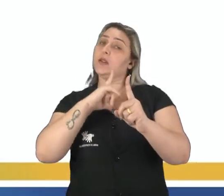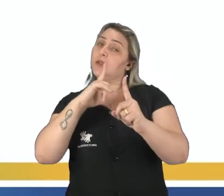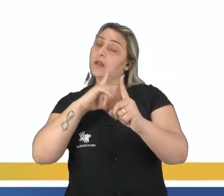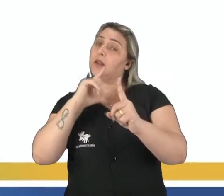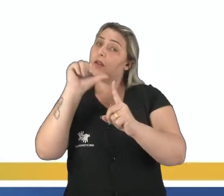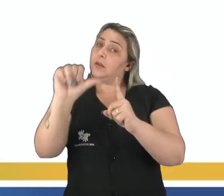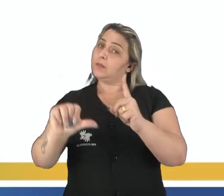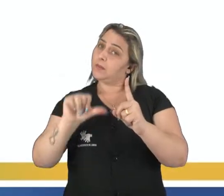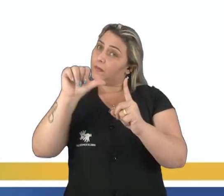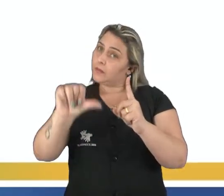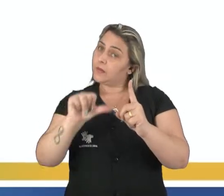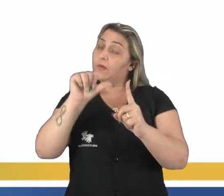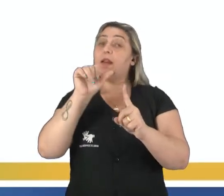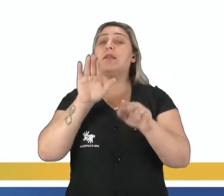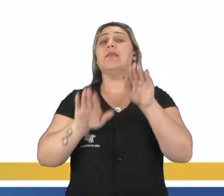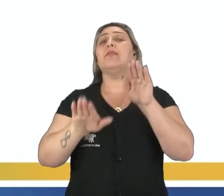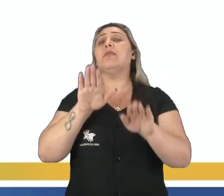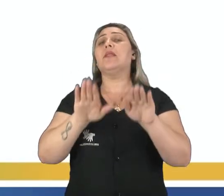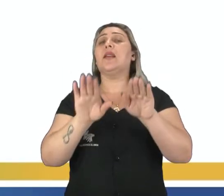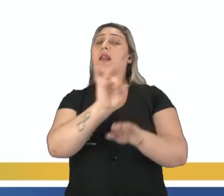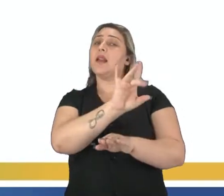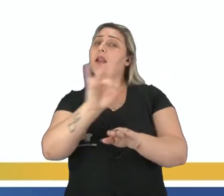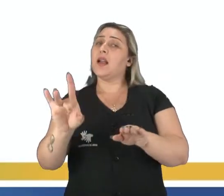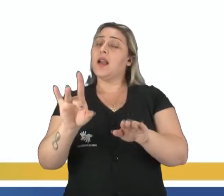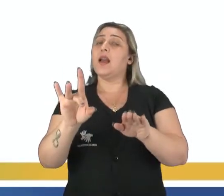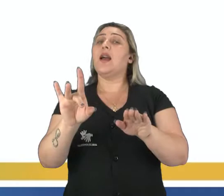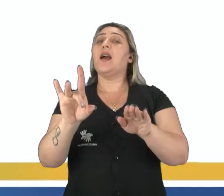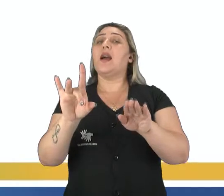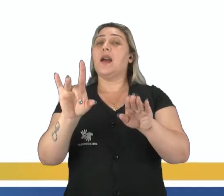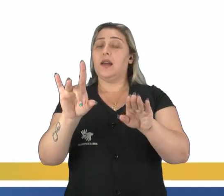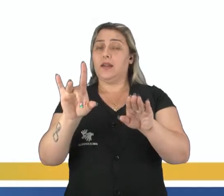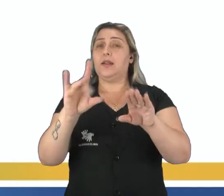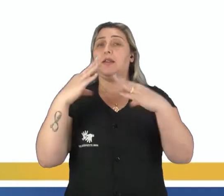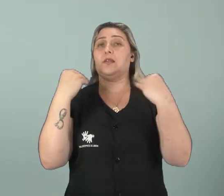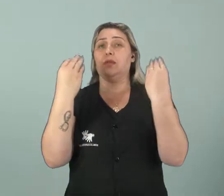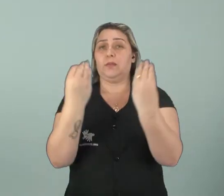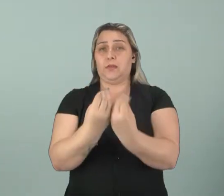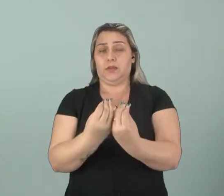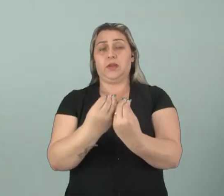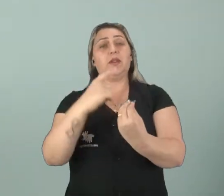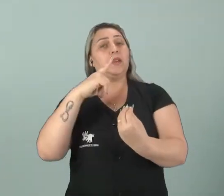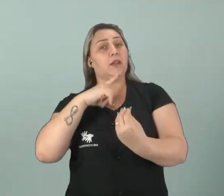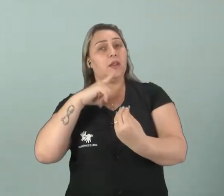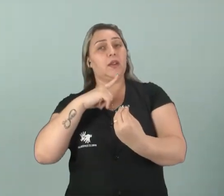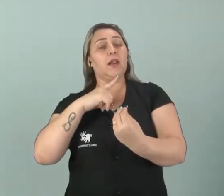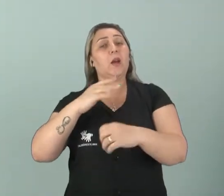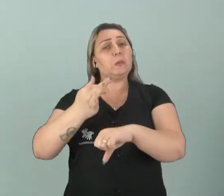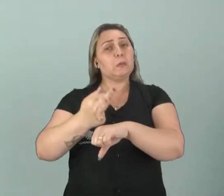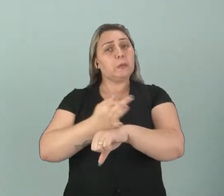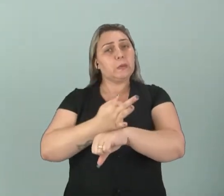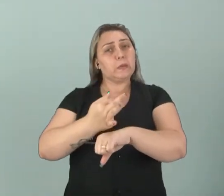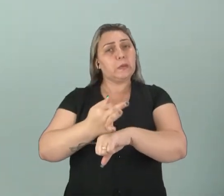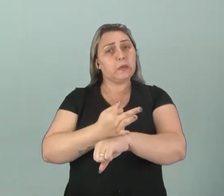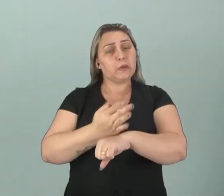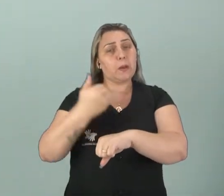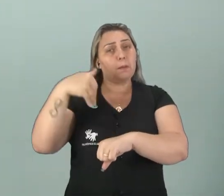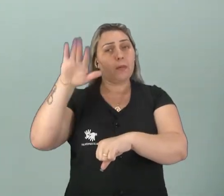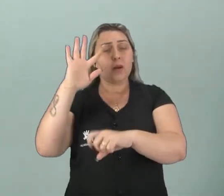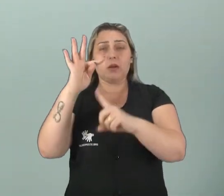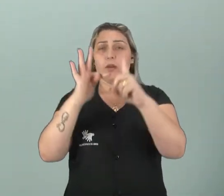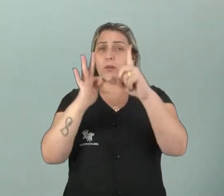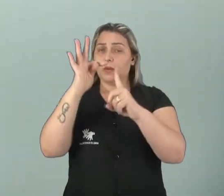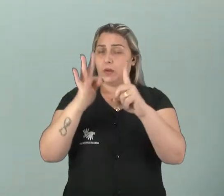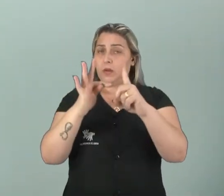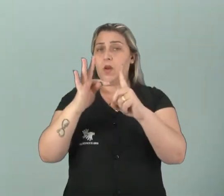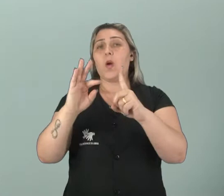essa mudança e vai depender de cada corpo também. Tem corpo que ele suporta uma temperatura maior para que haja essa mudança